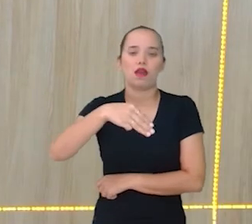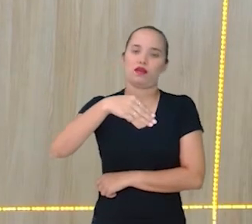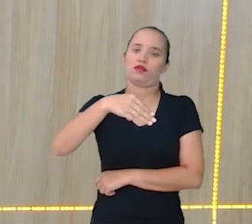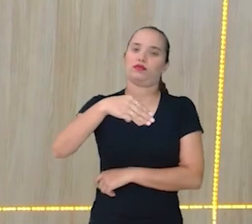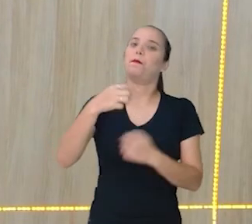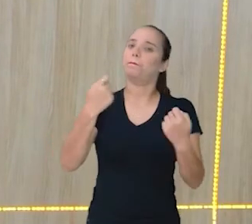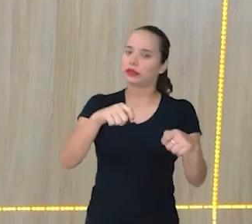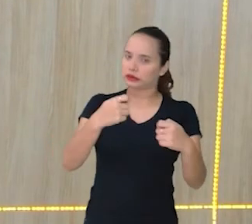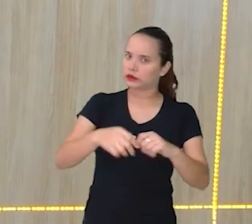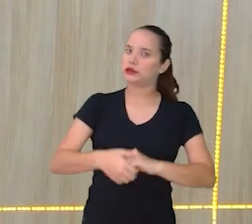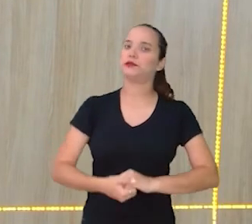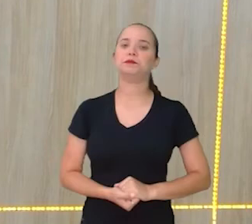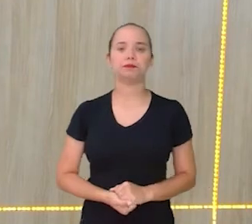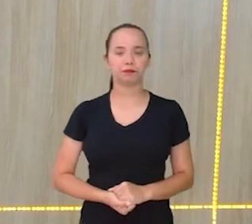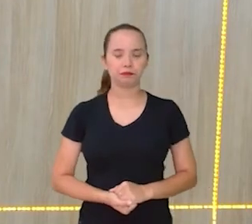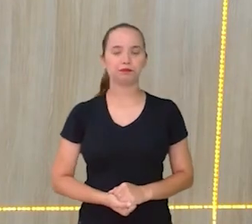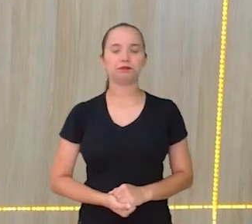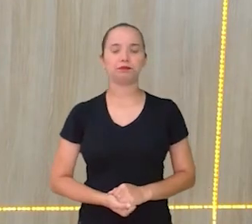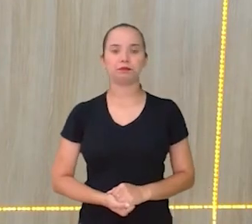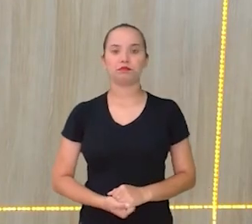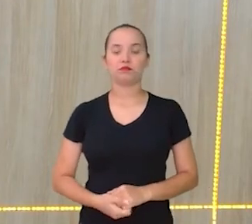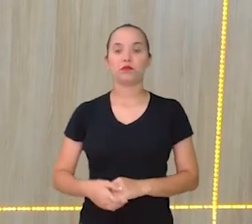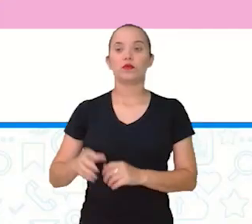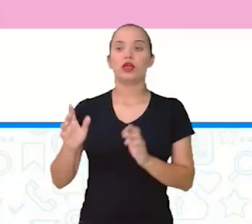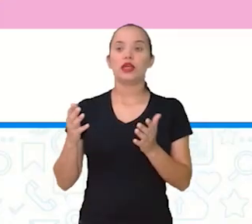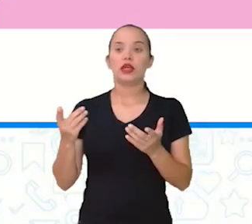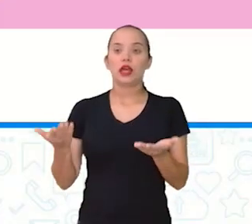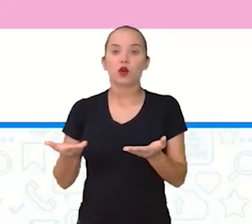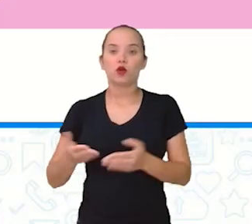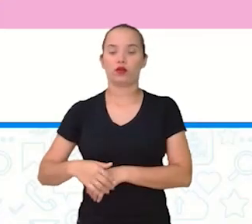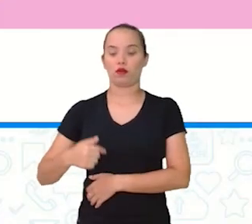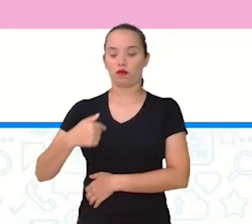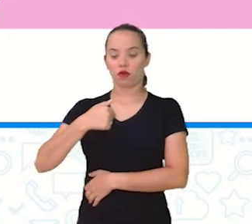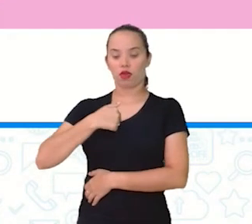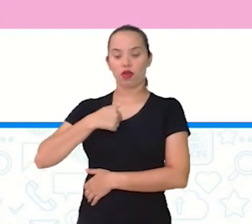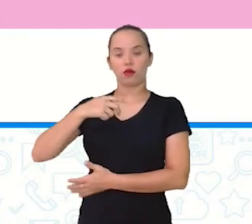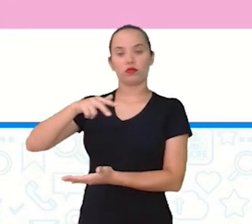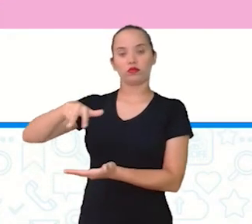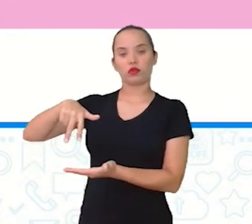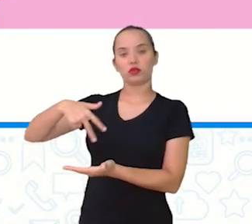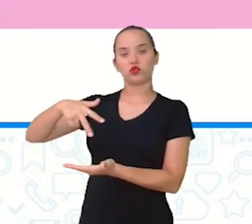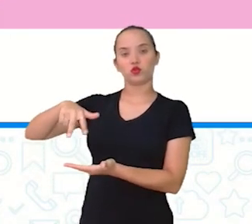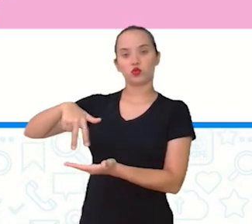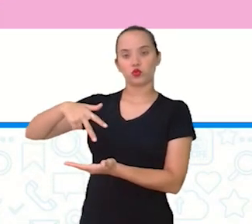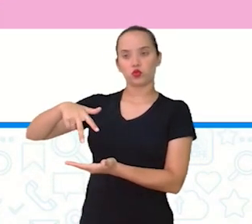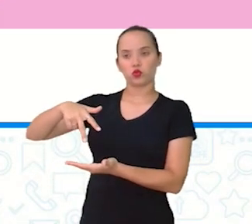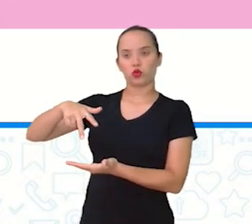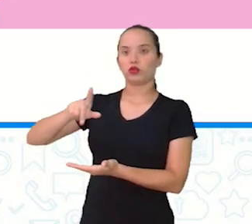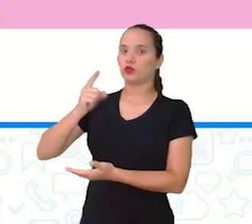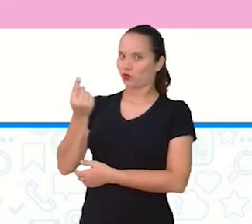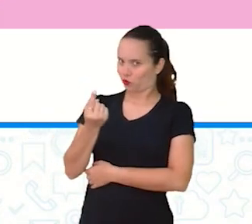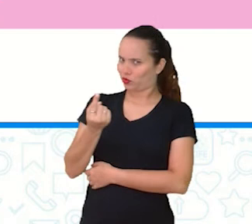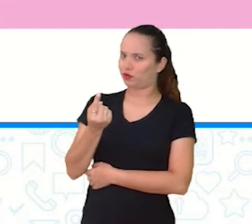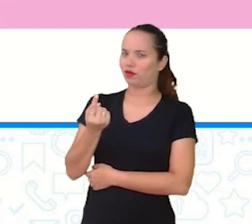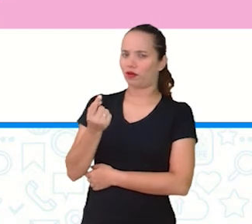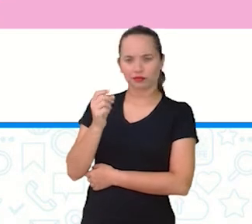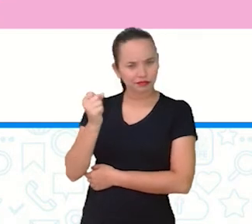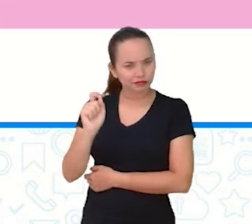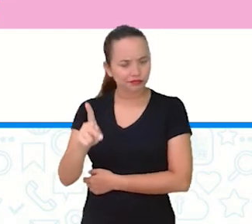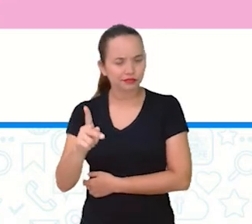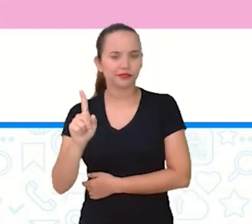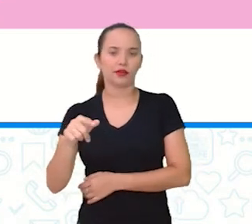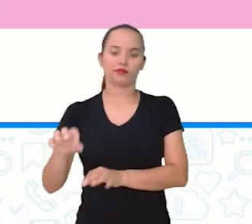no final, certo? E eu danço. Sozinha aí, olha só, tá no